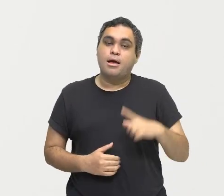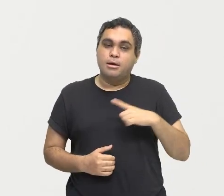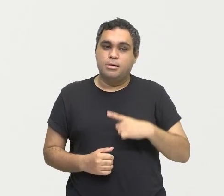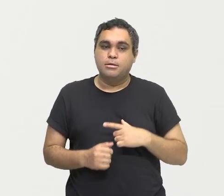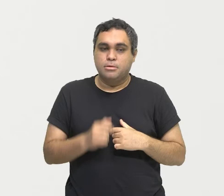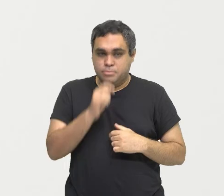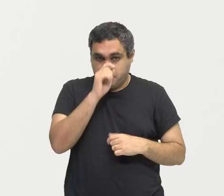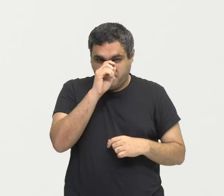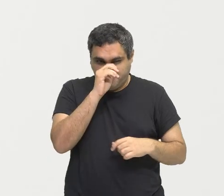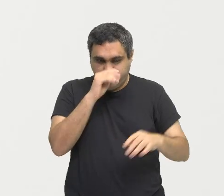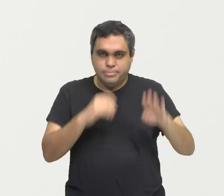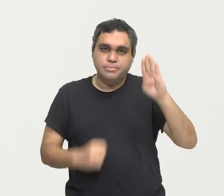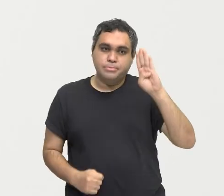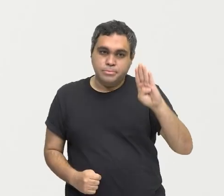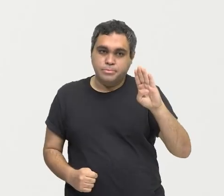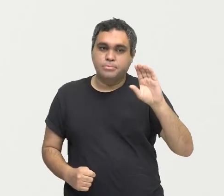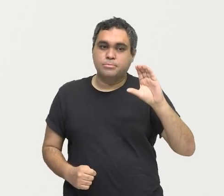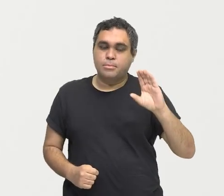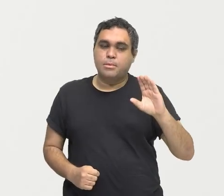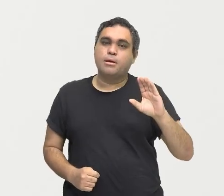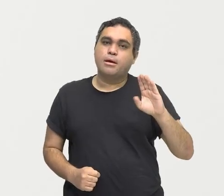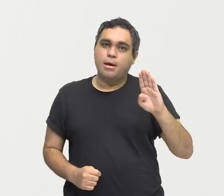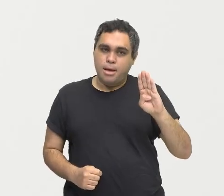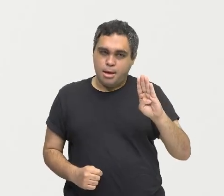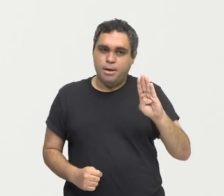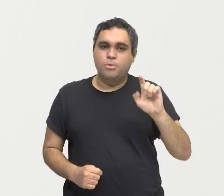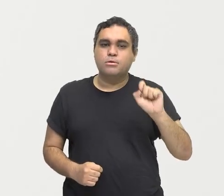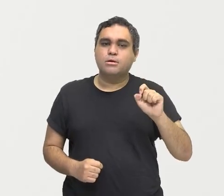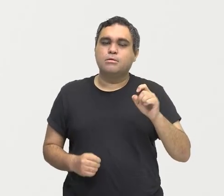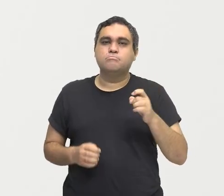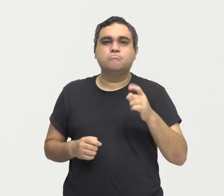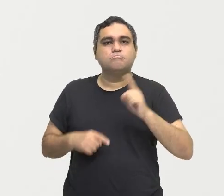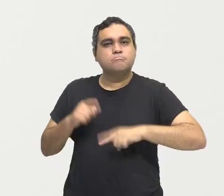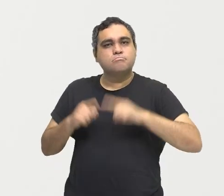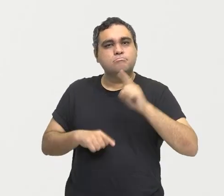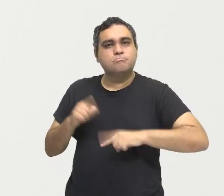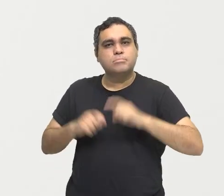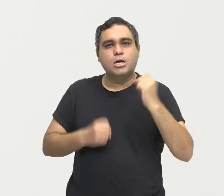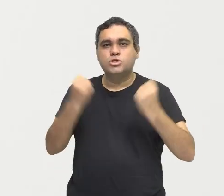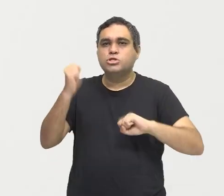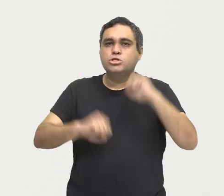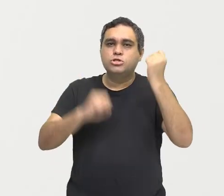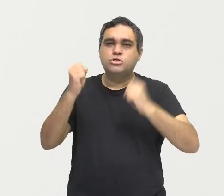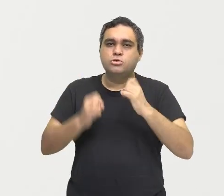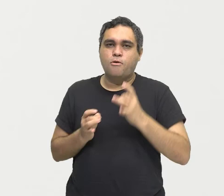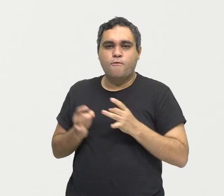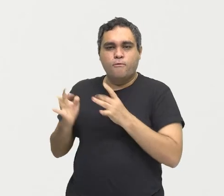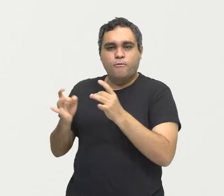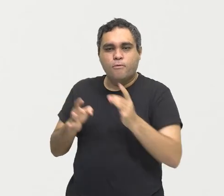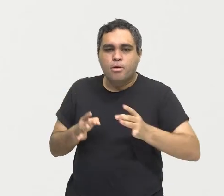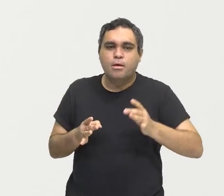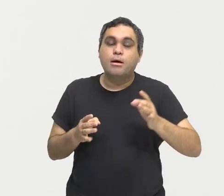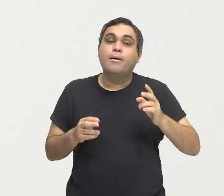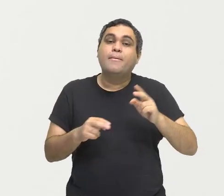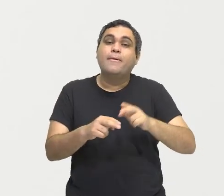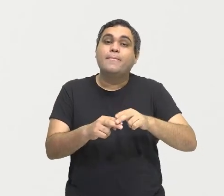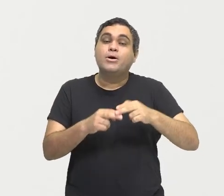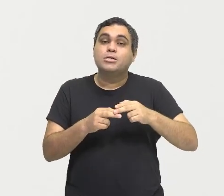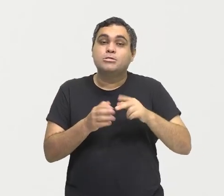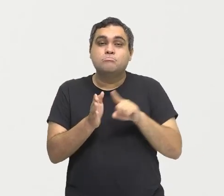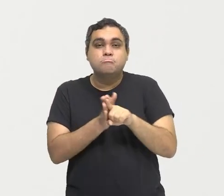A nós temos, produtos industrializados, graças às novas descobertas em pesquisa